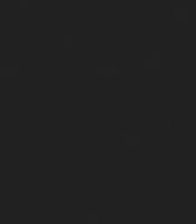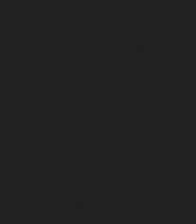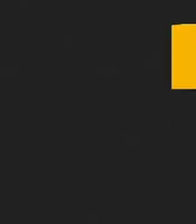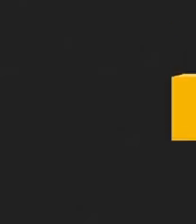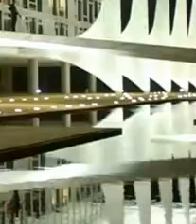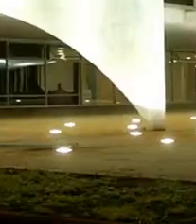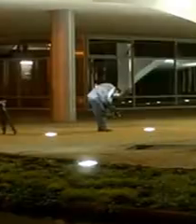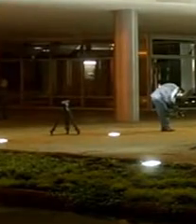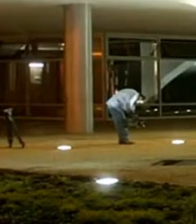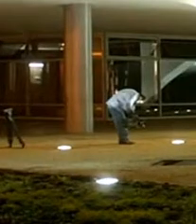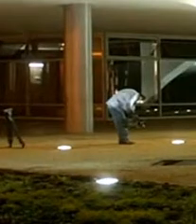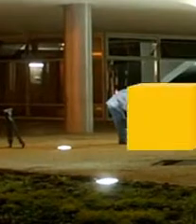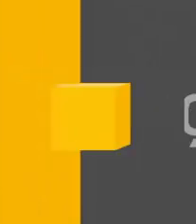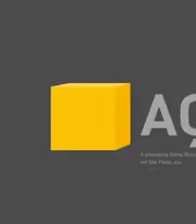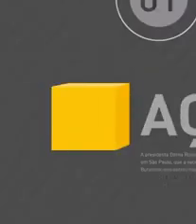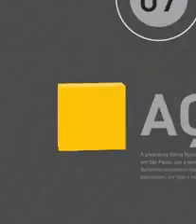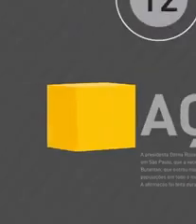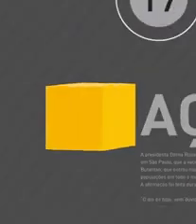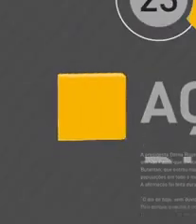Música